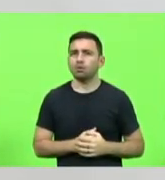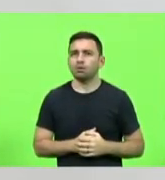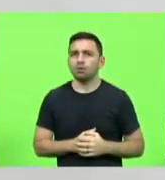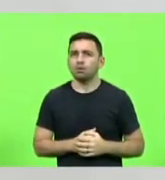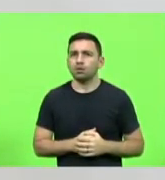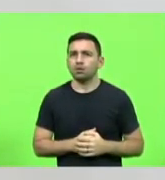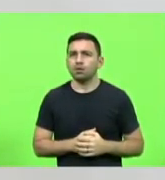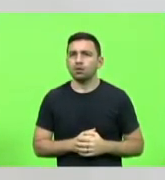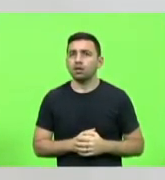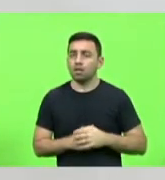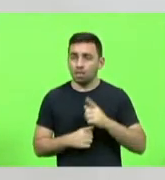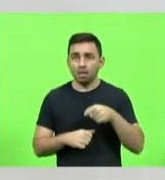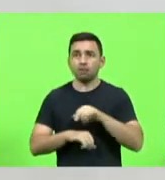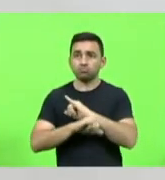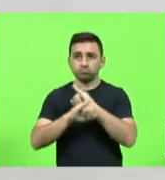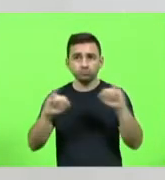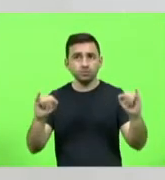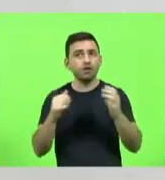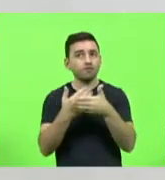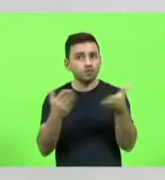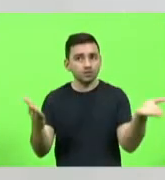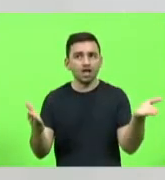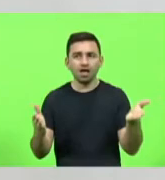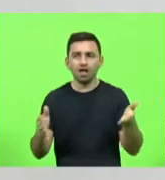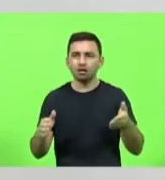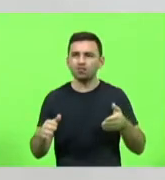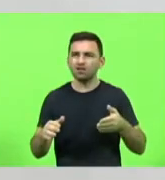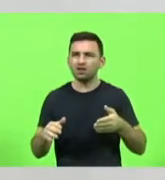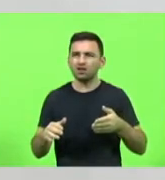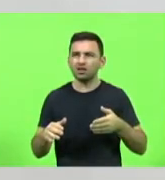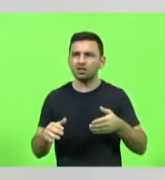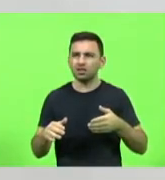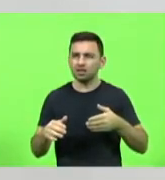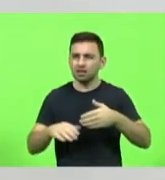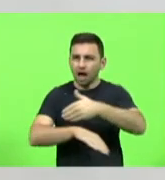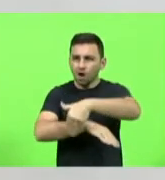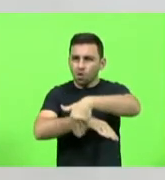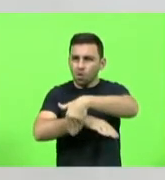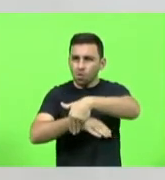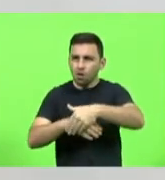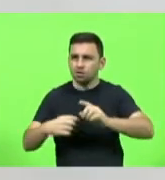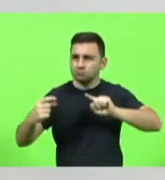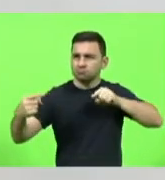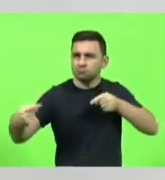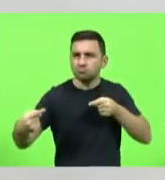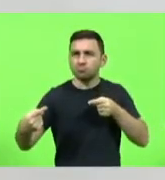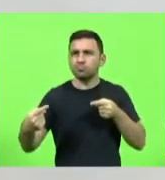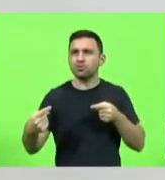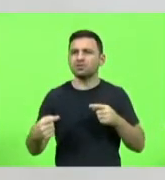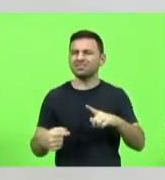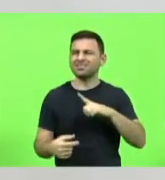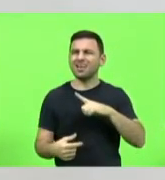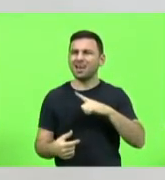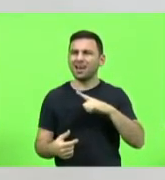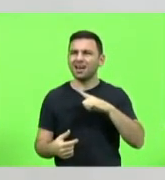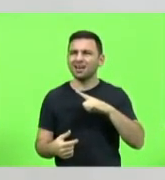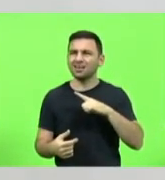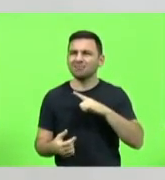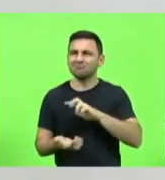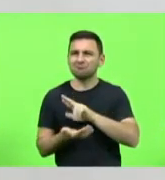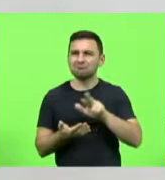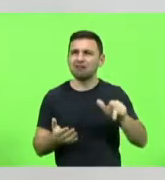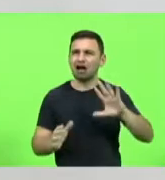Isso é o recado que a gente passa para quem vai confrontar na rua. Vai confrontar. E já fiz isso várias, já vi isso várias vezes